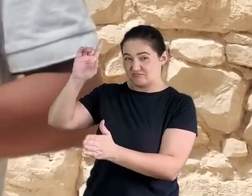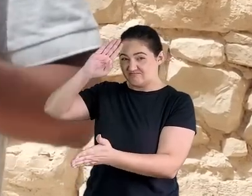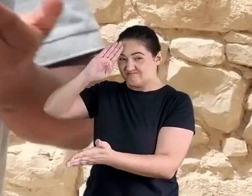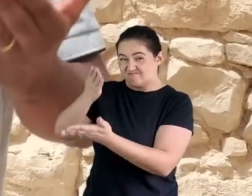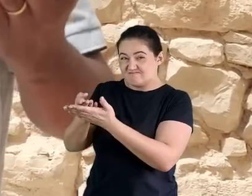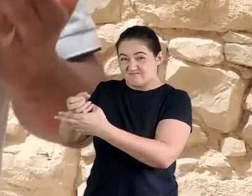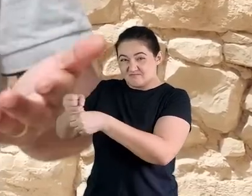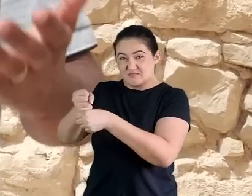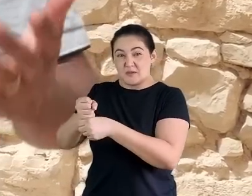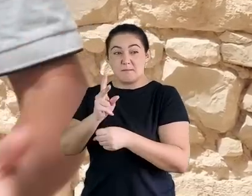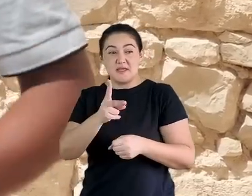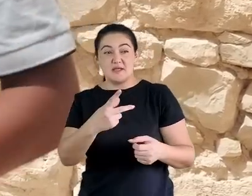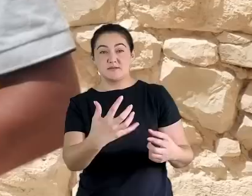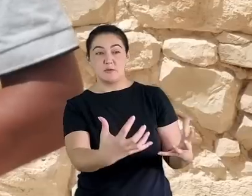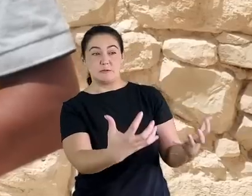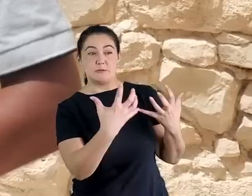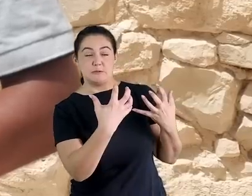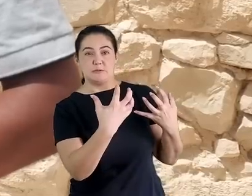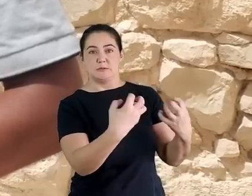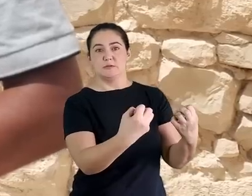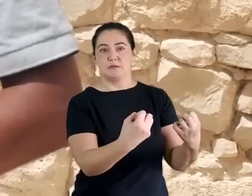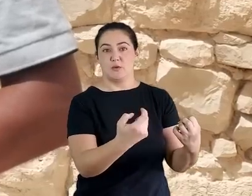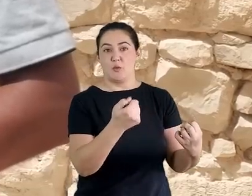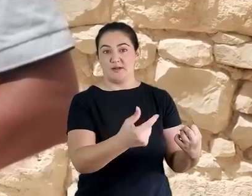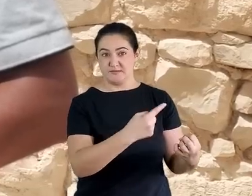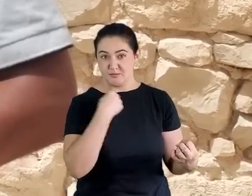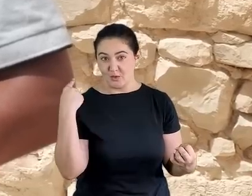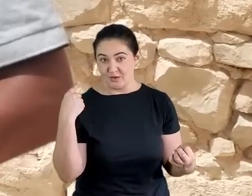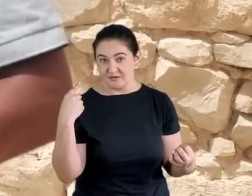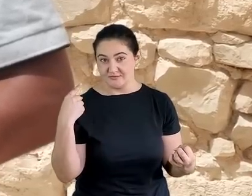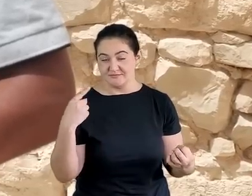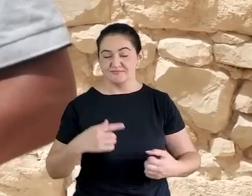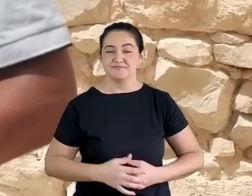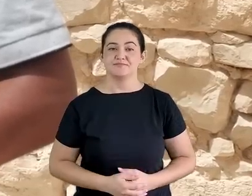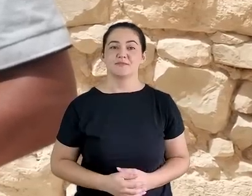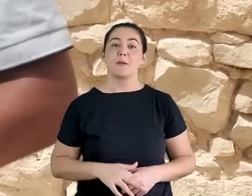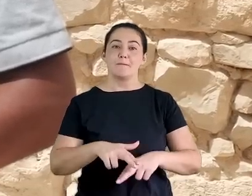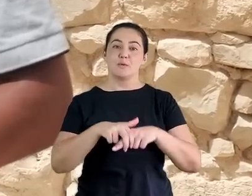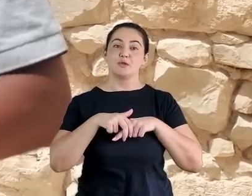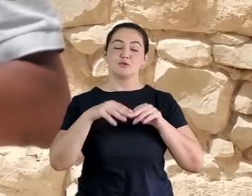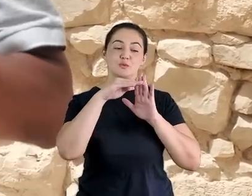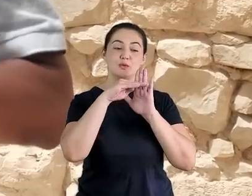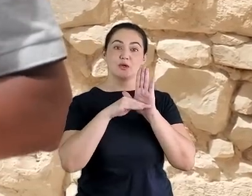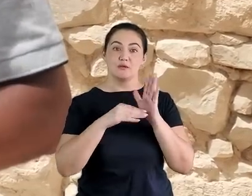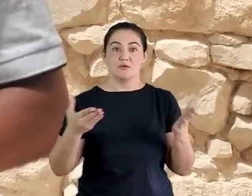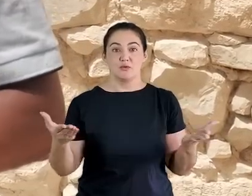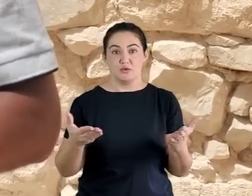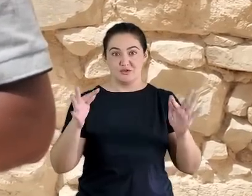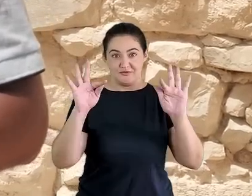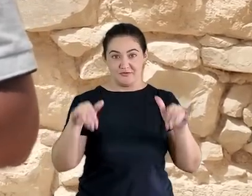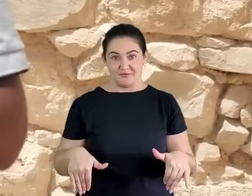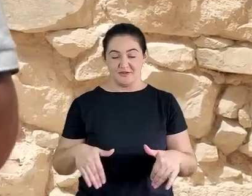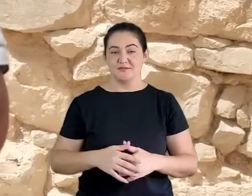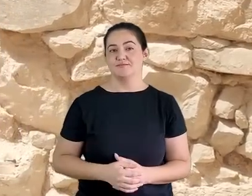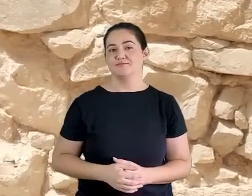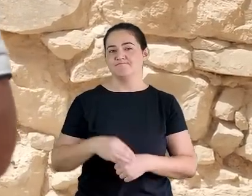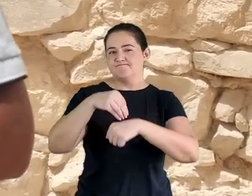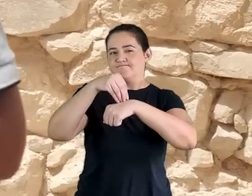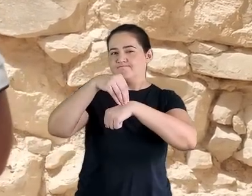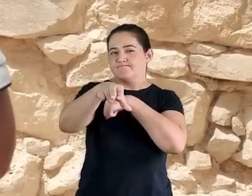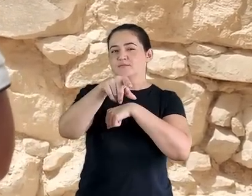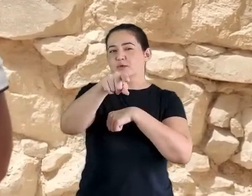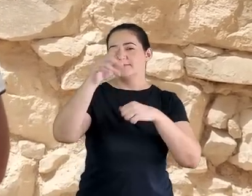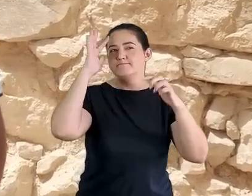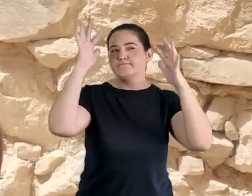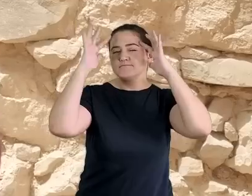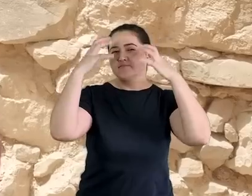acreditamos, mesmo em face à morte? Algo a se pensar. É nesse momento que o programa Evidências de hoje termina por aqui, deixando para você